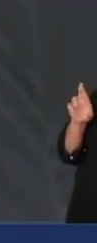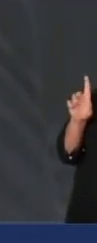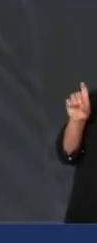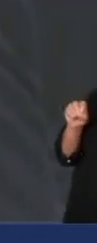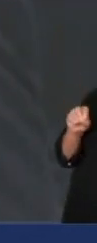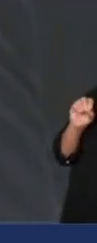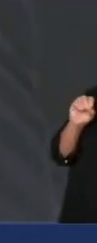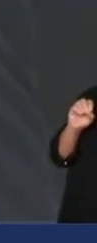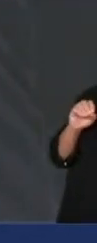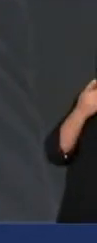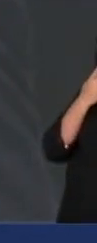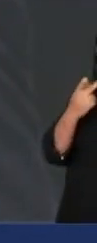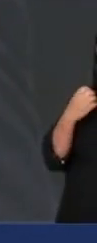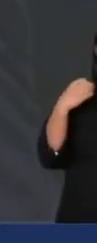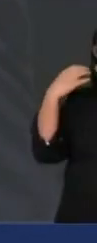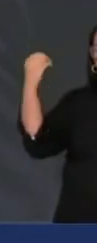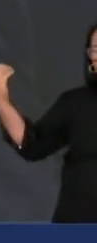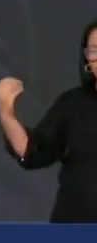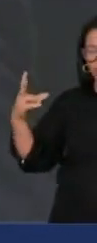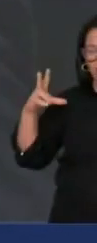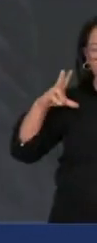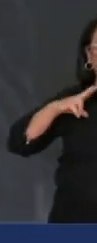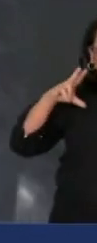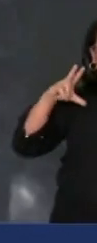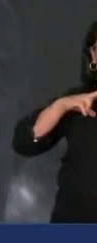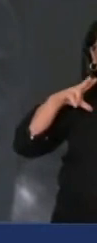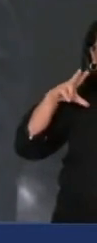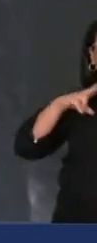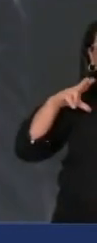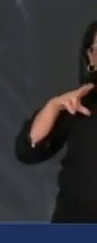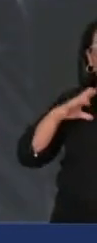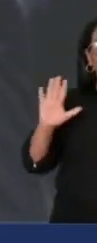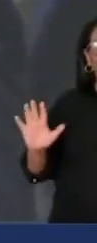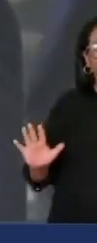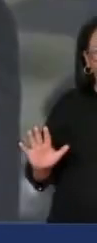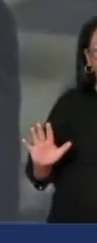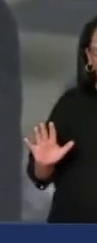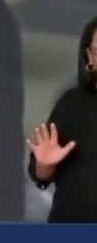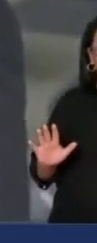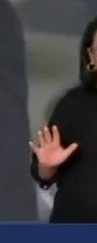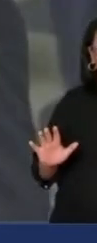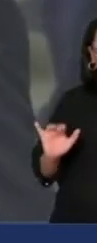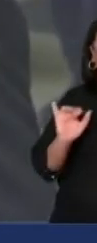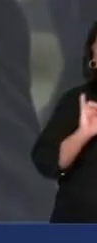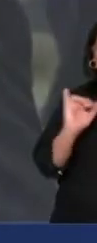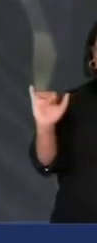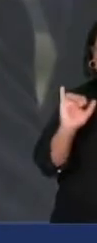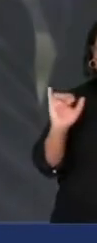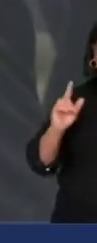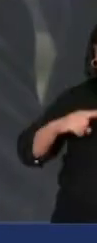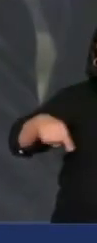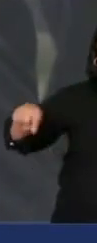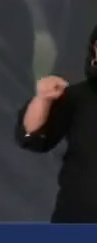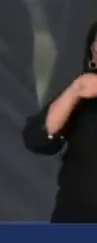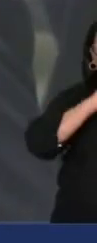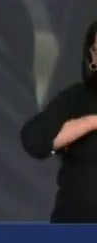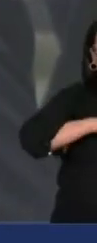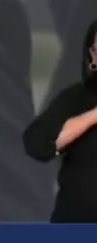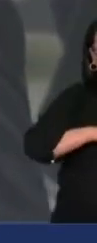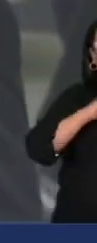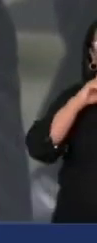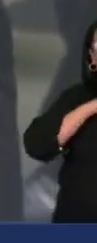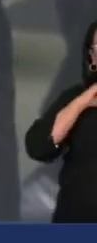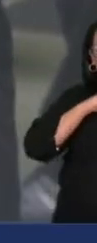em caráter particular. Eu quero aqui fazer o registro de que ele tem o seu